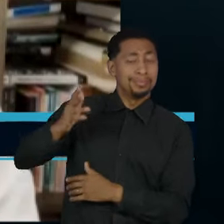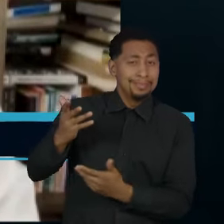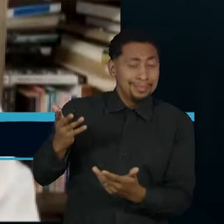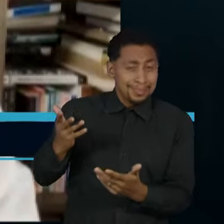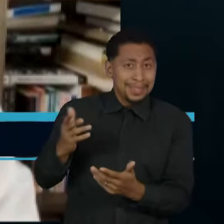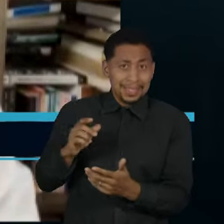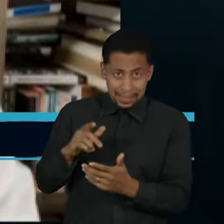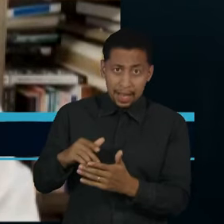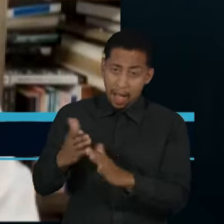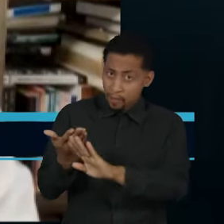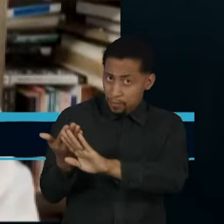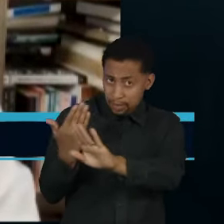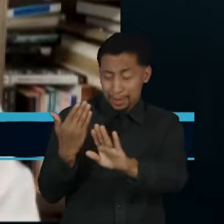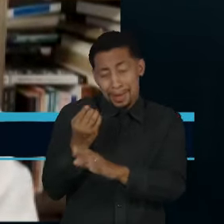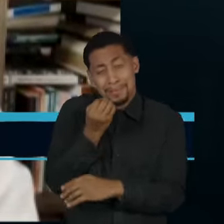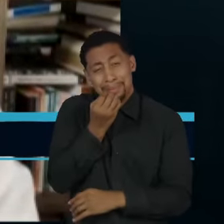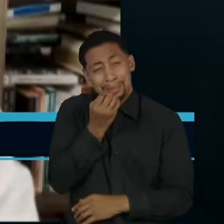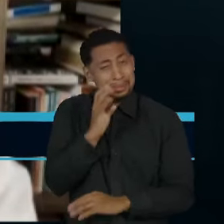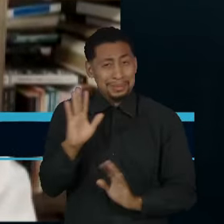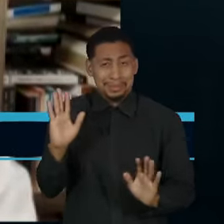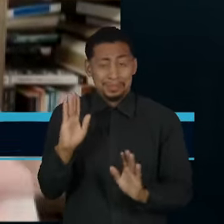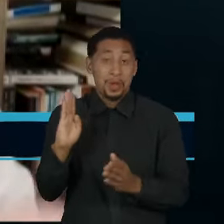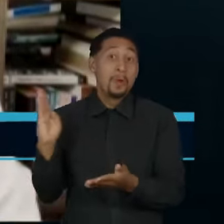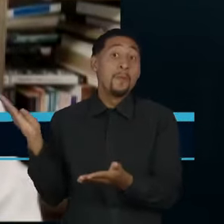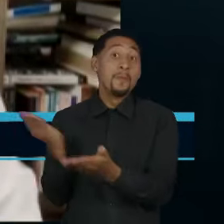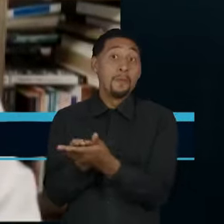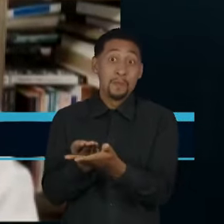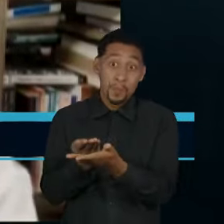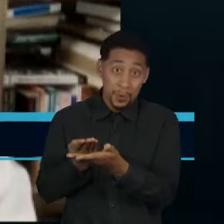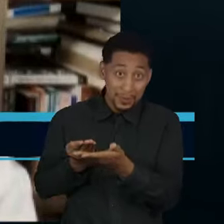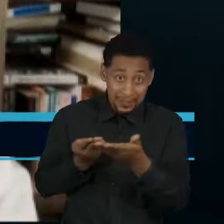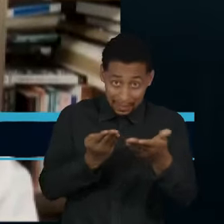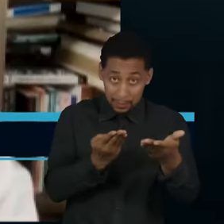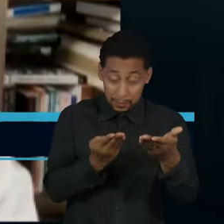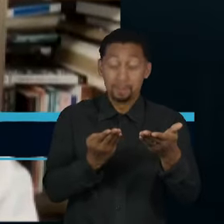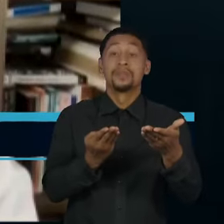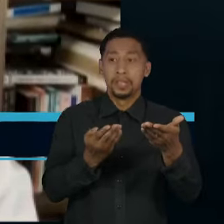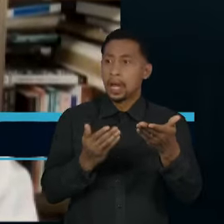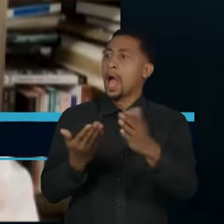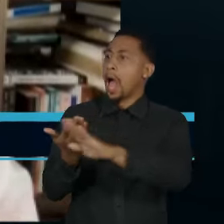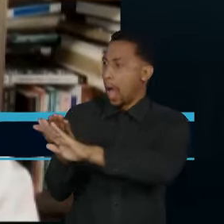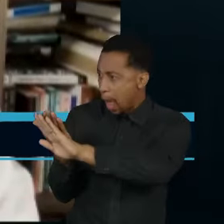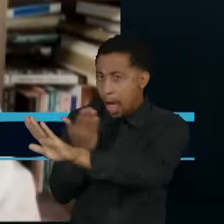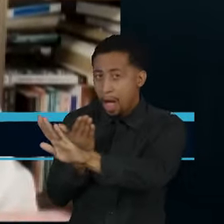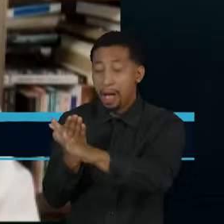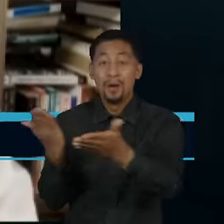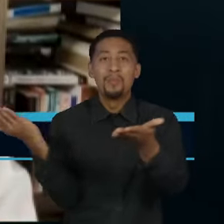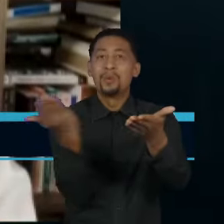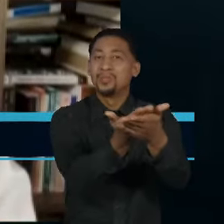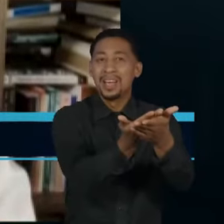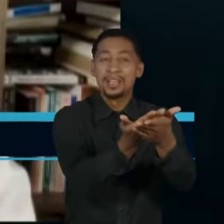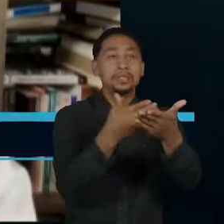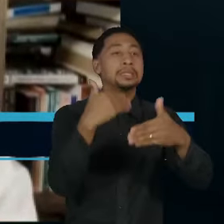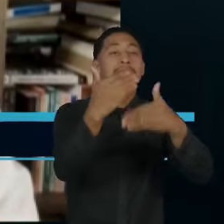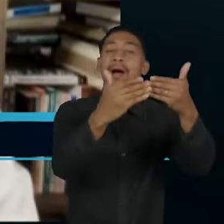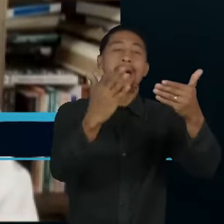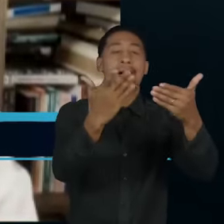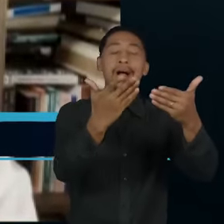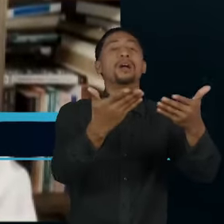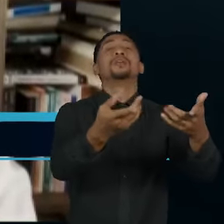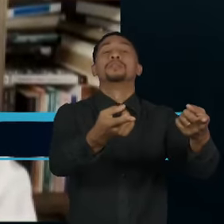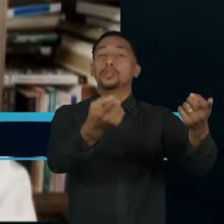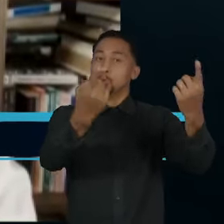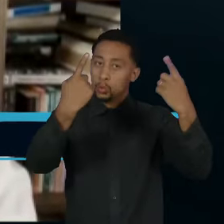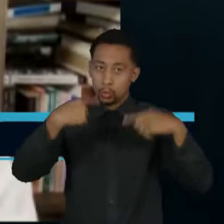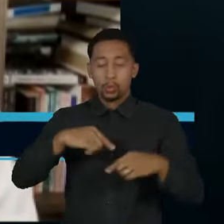que o processo, com a atual regra, voltaria para a primeira instância, né, regressaria, né, no caso,